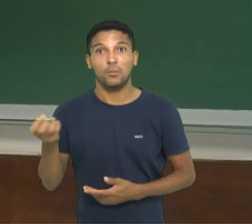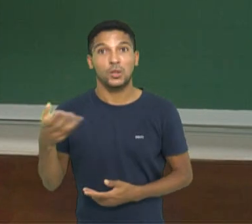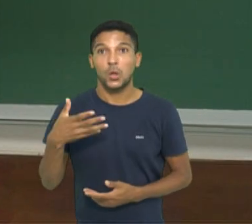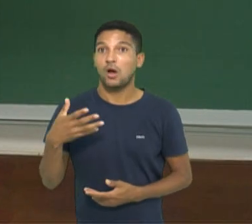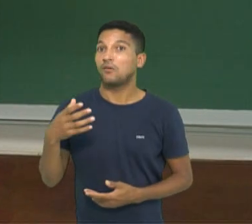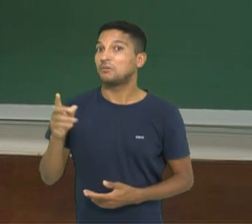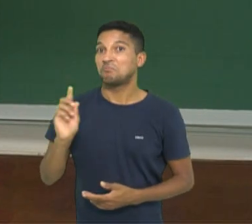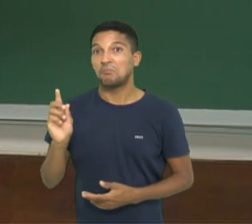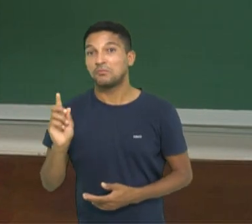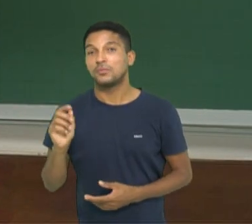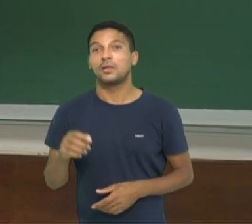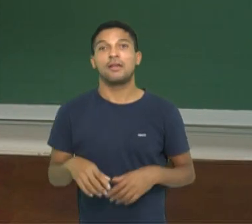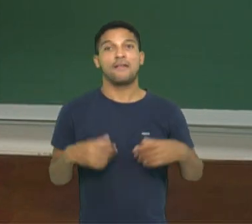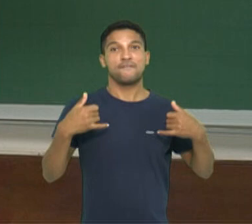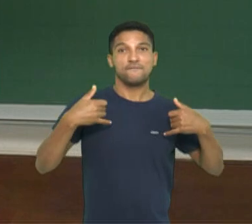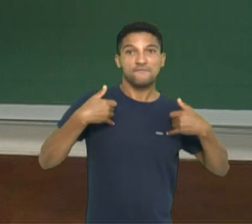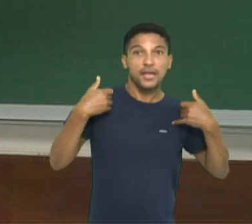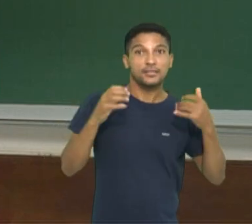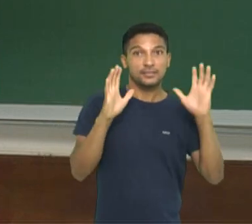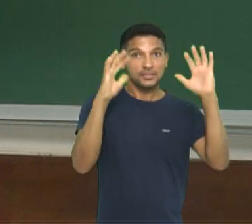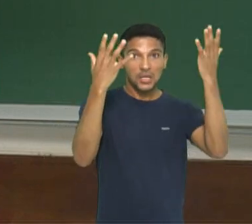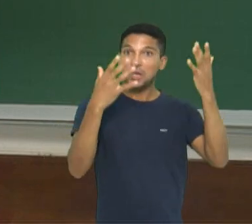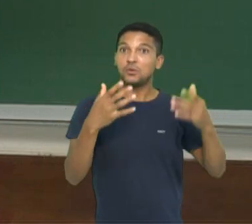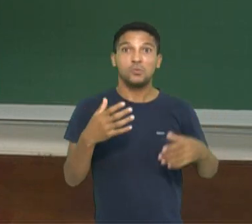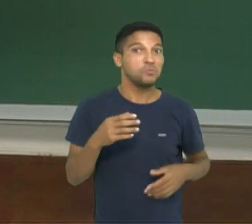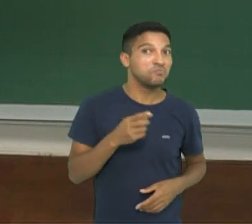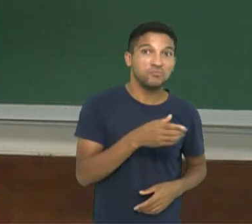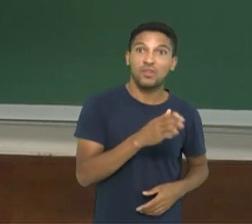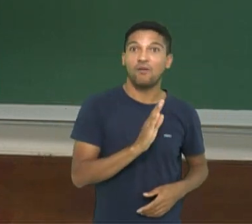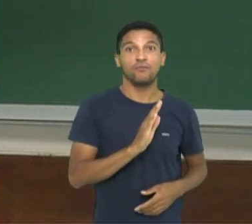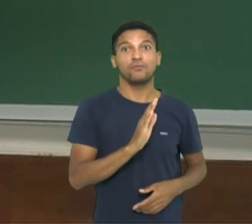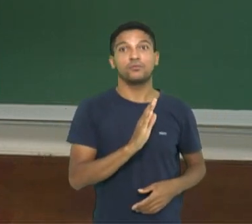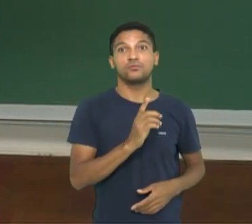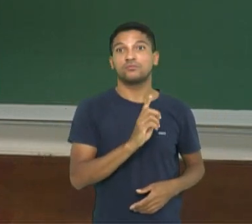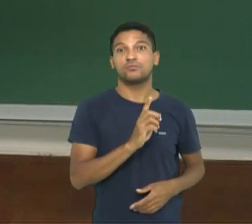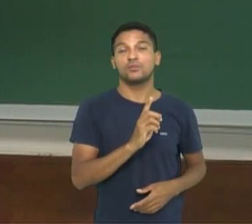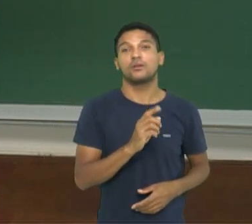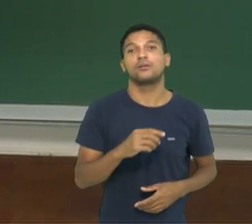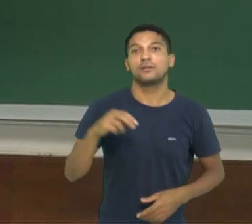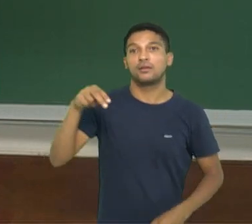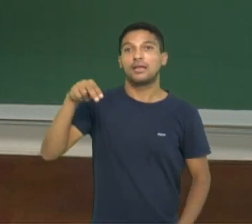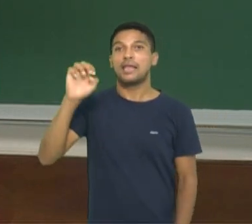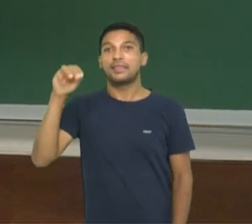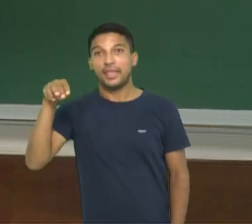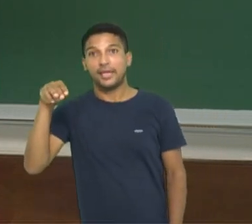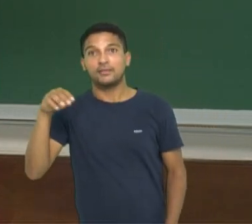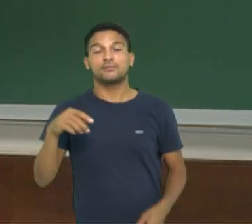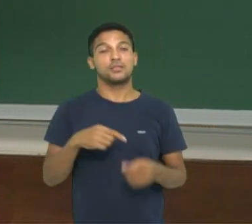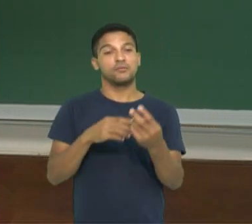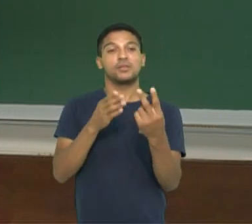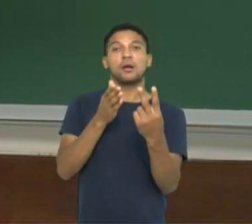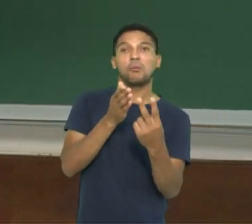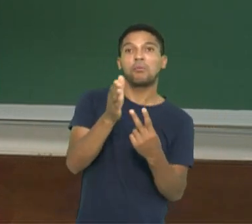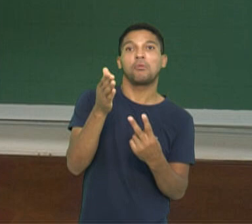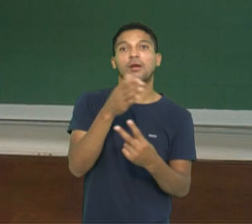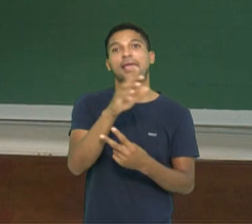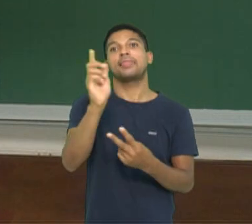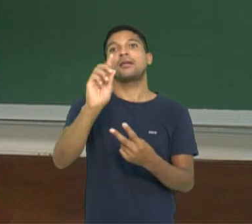duas negações, então continua sendo aditiva. Comprei o protetor solar e fui à praia. Esse é uma conjunção que